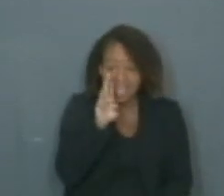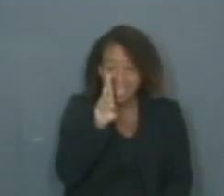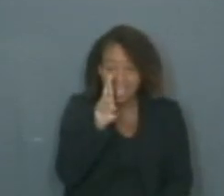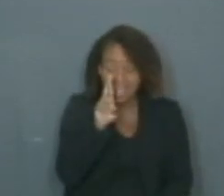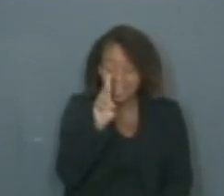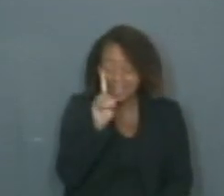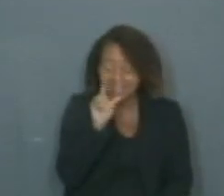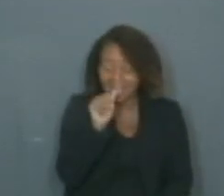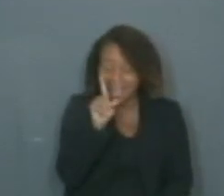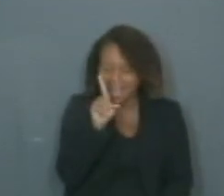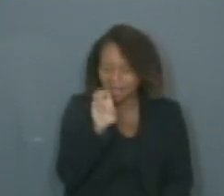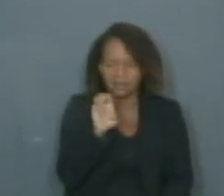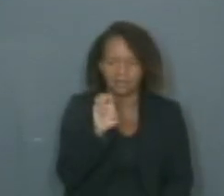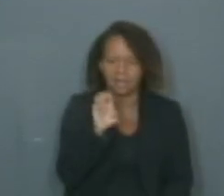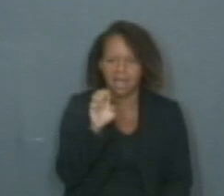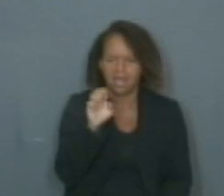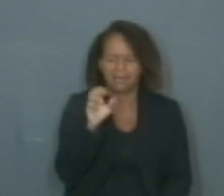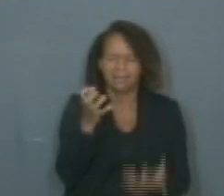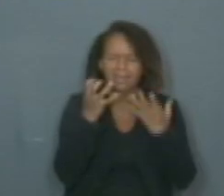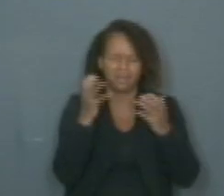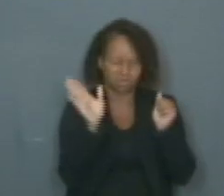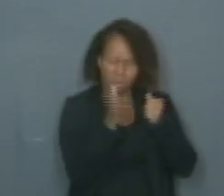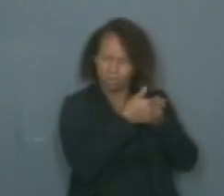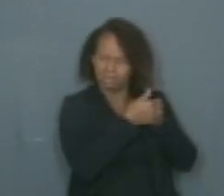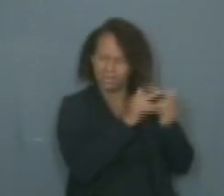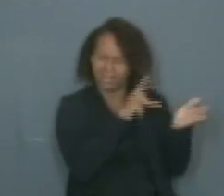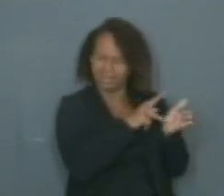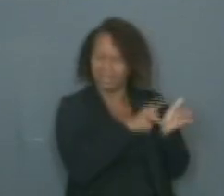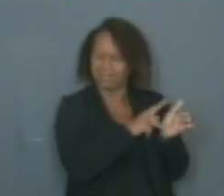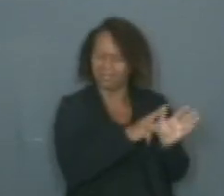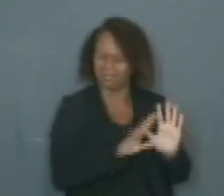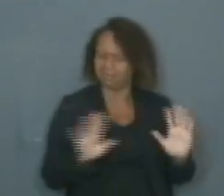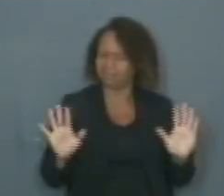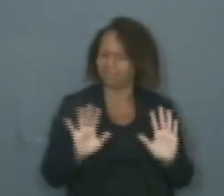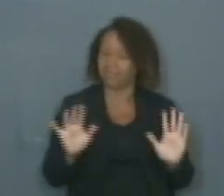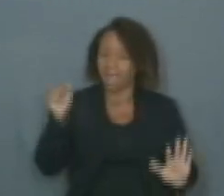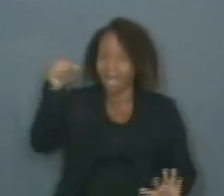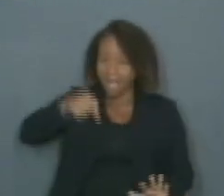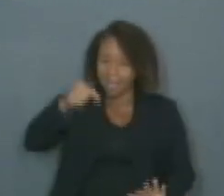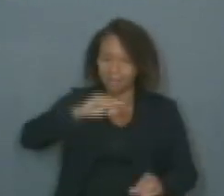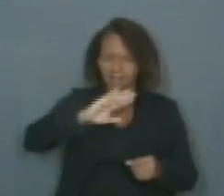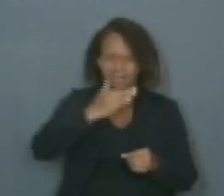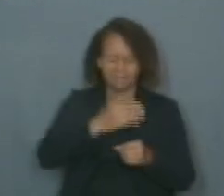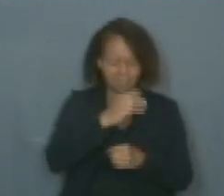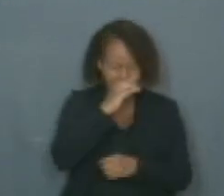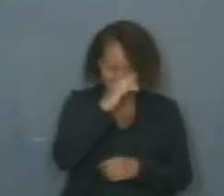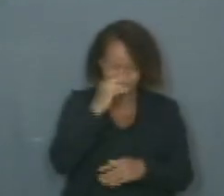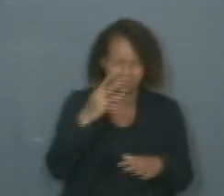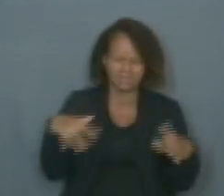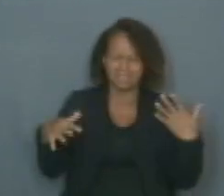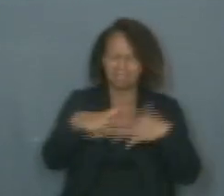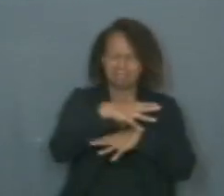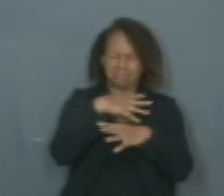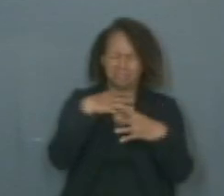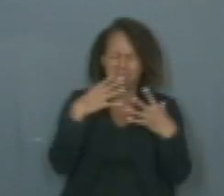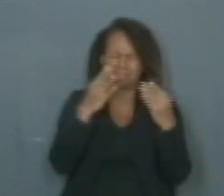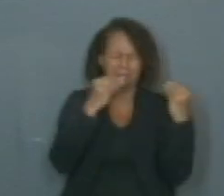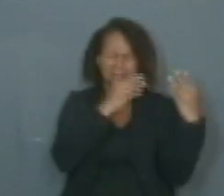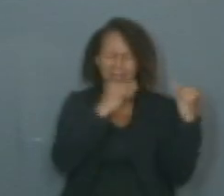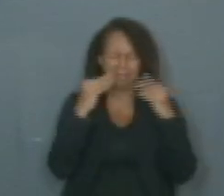pessoas tentam esconder a verdade. Aqui nessa casa, ultimamente, está tendo essa discussão